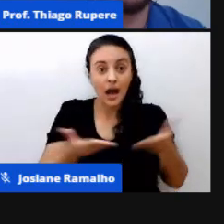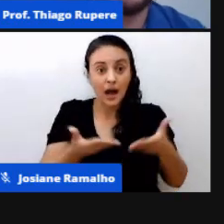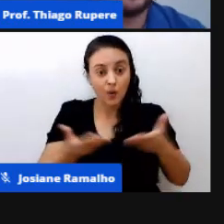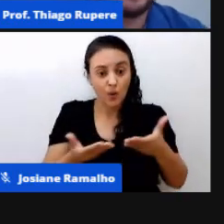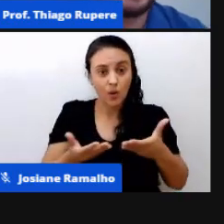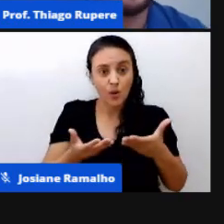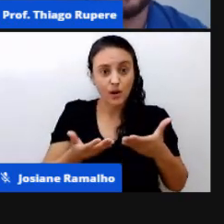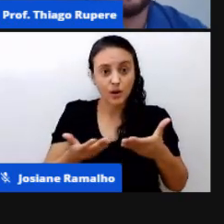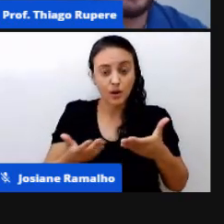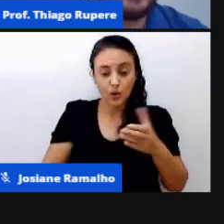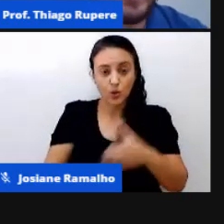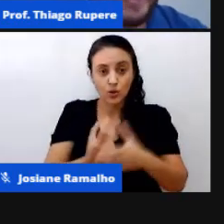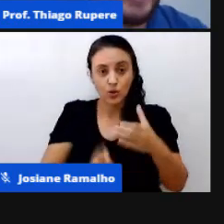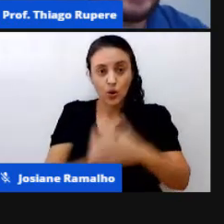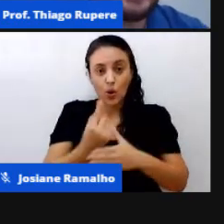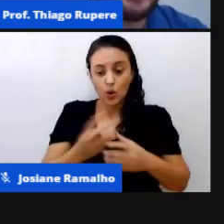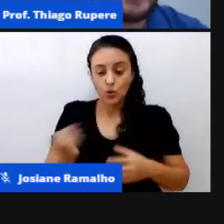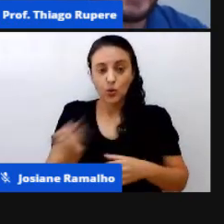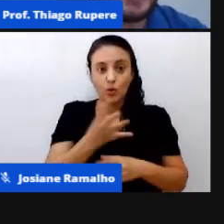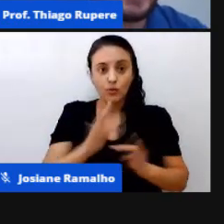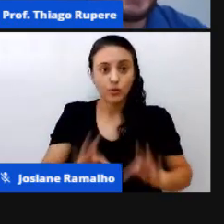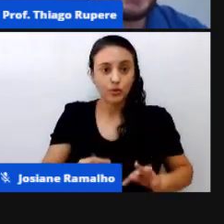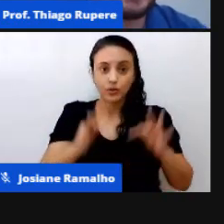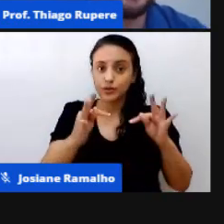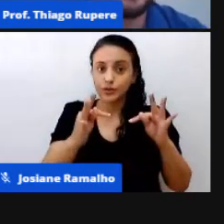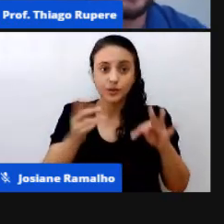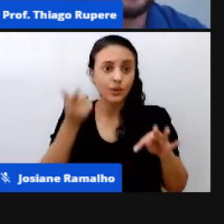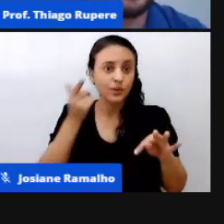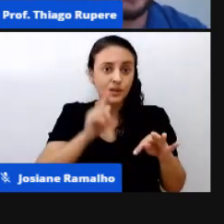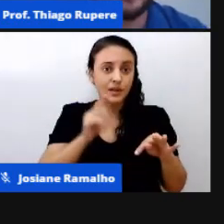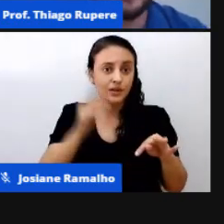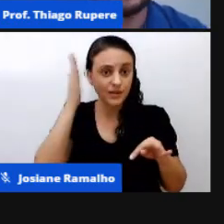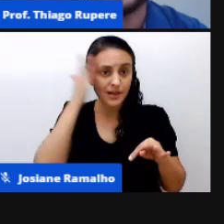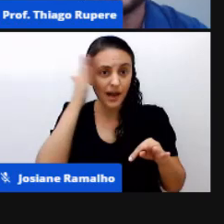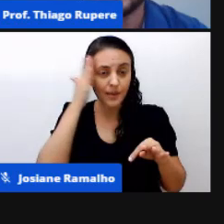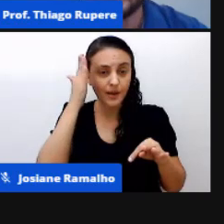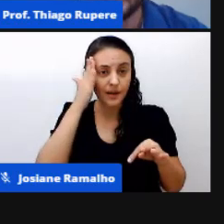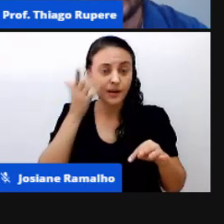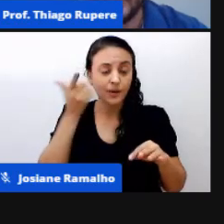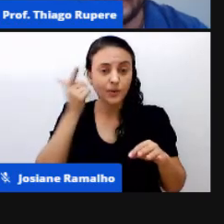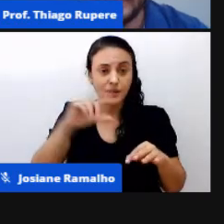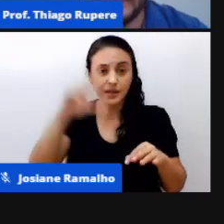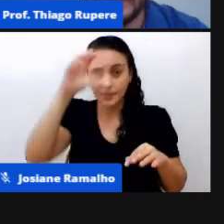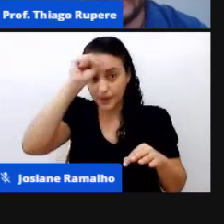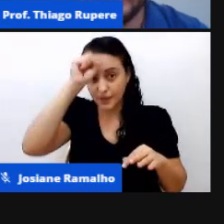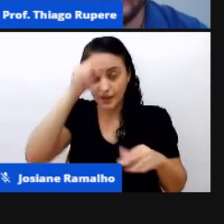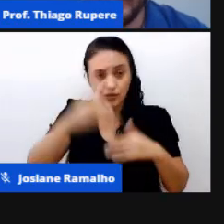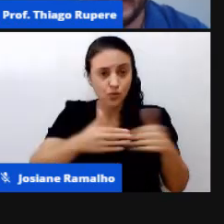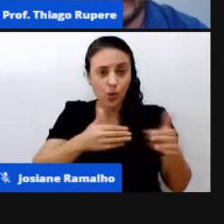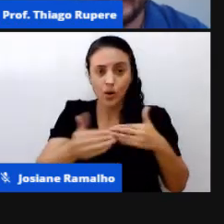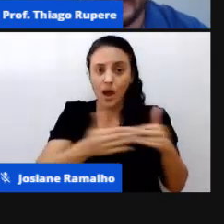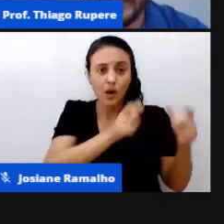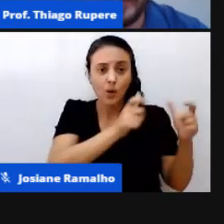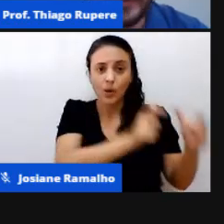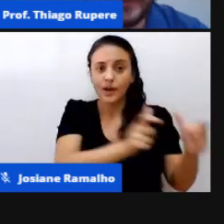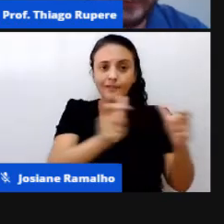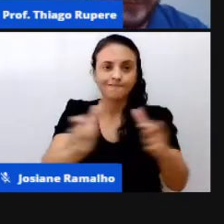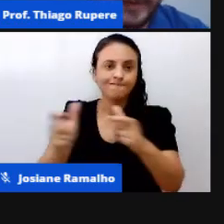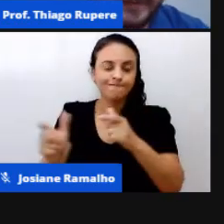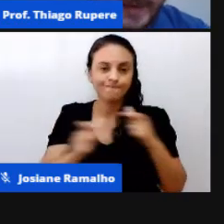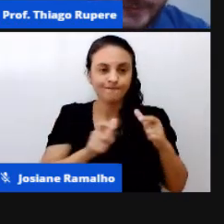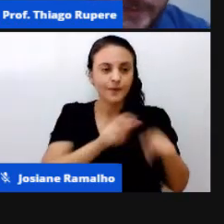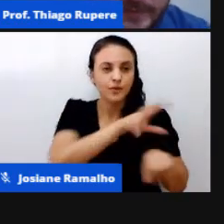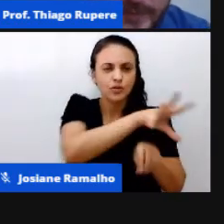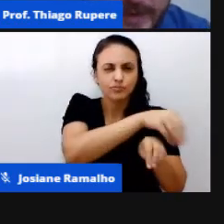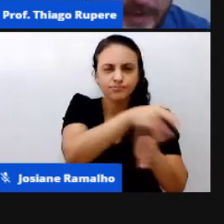está em qualquer lugar, né, que você esteja, e a escola, o